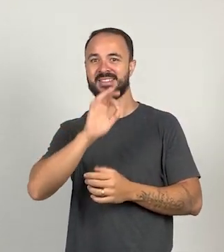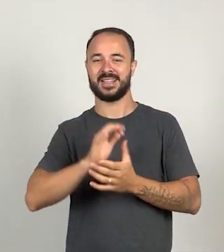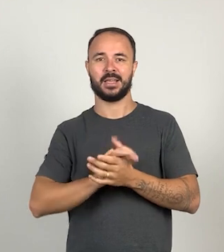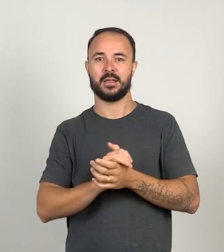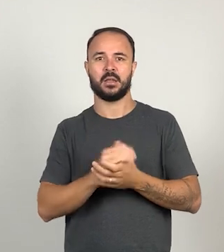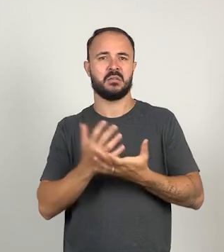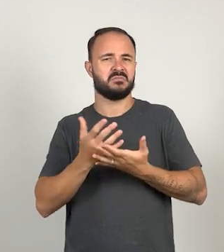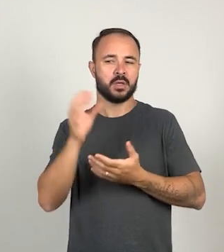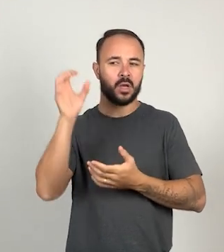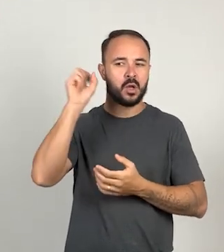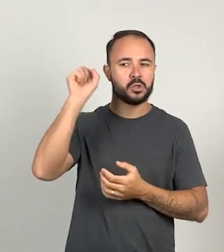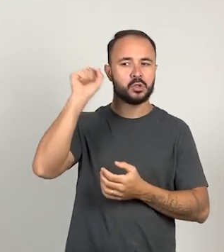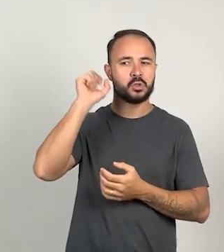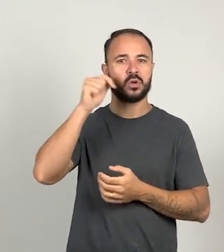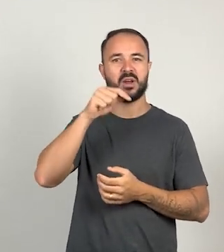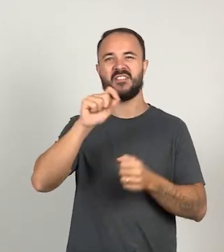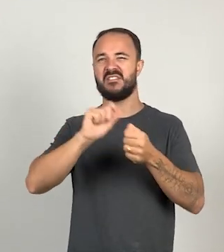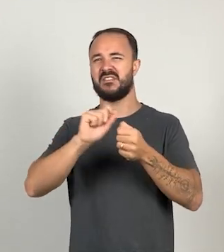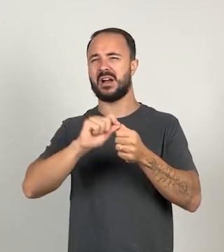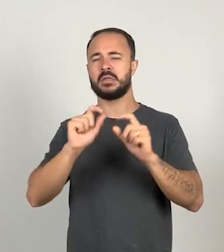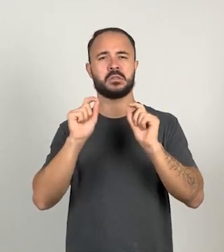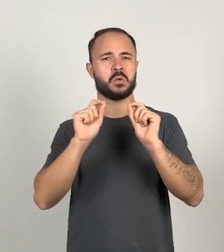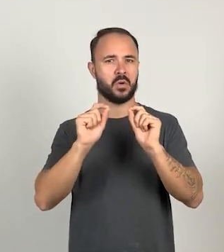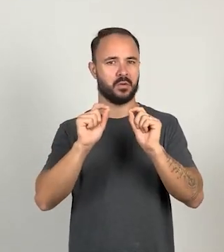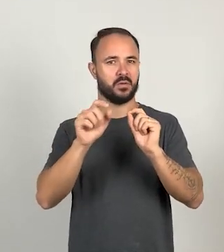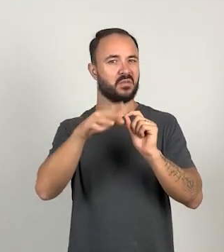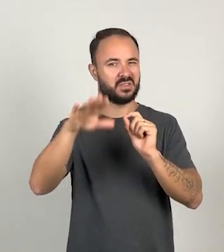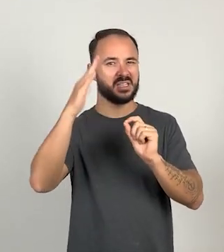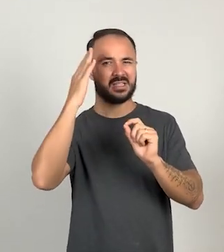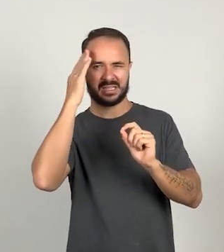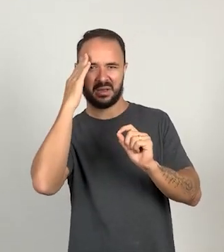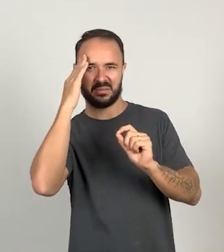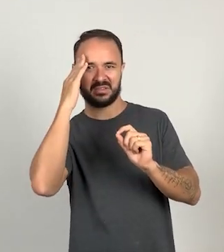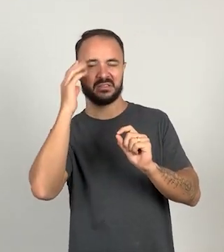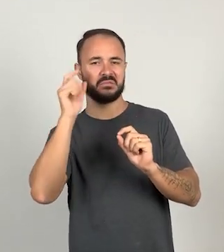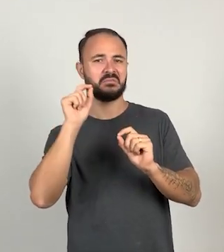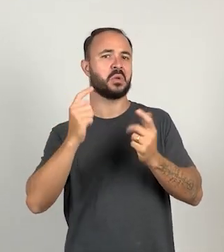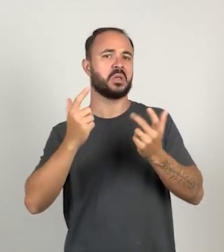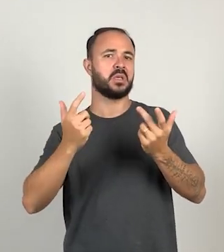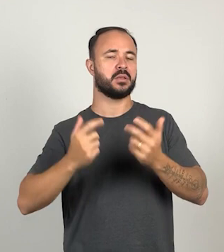o som que a escova de dente faz? Você sabe me dizer?